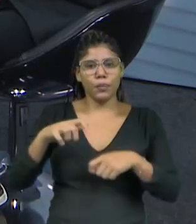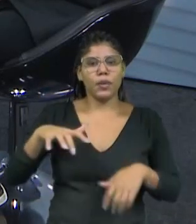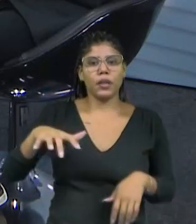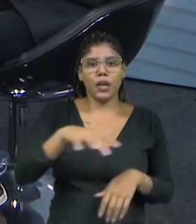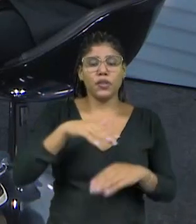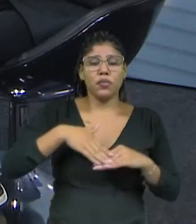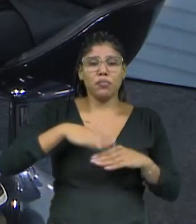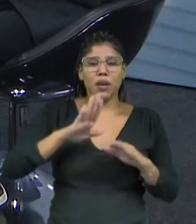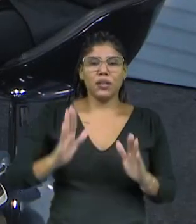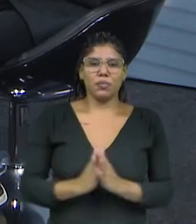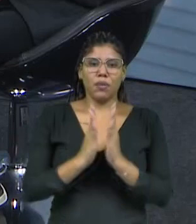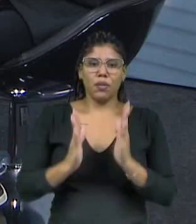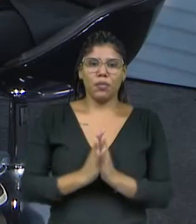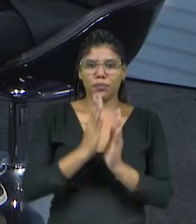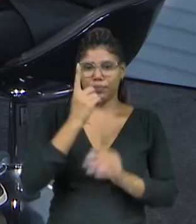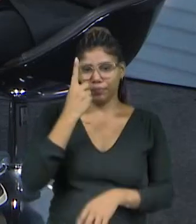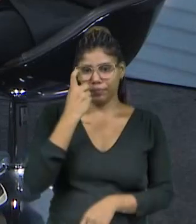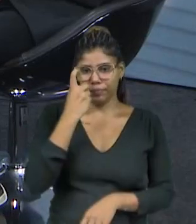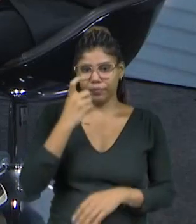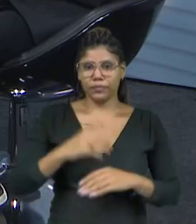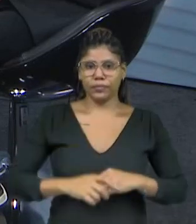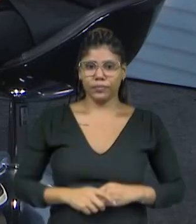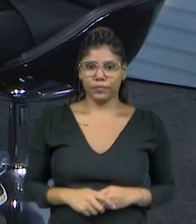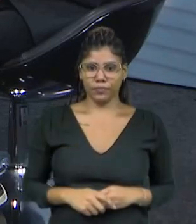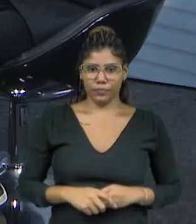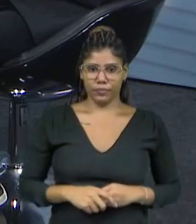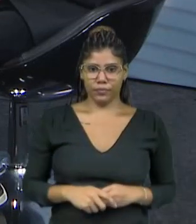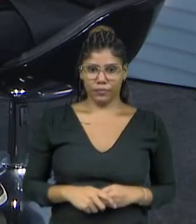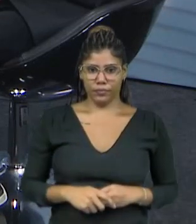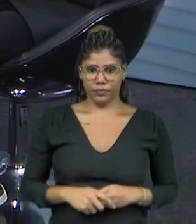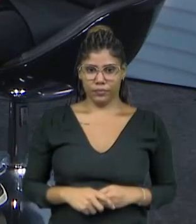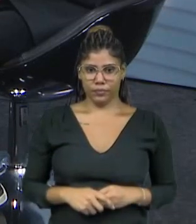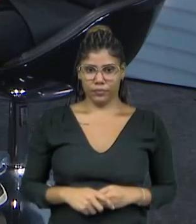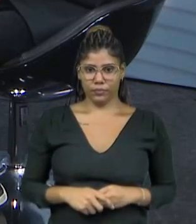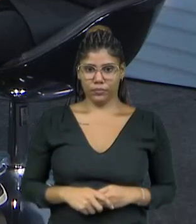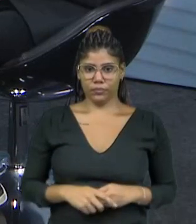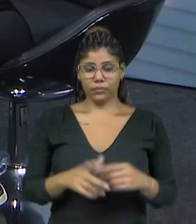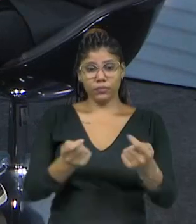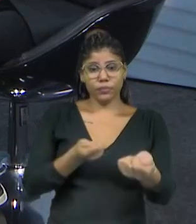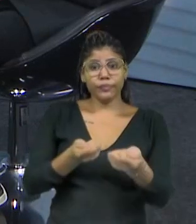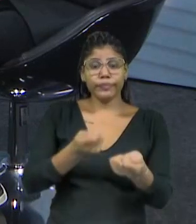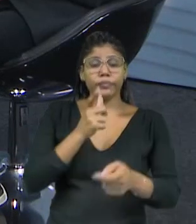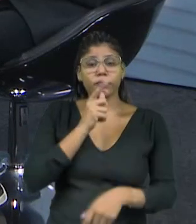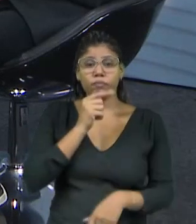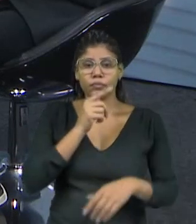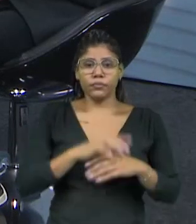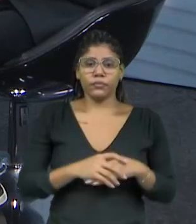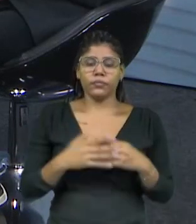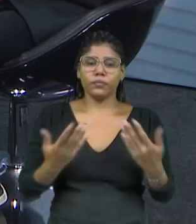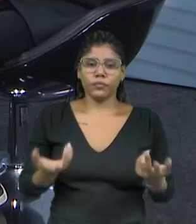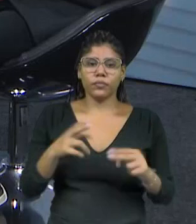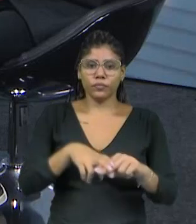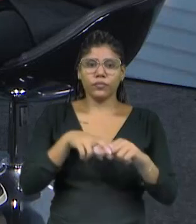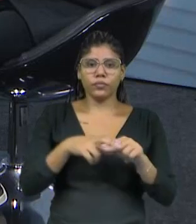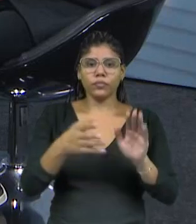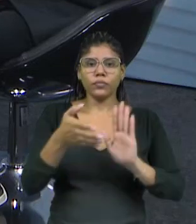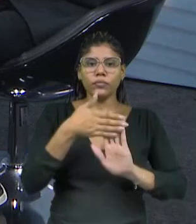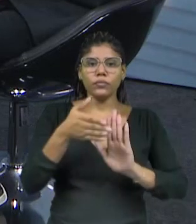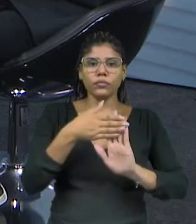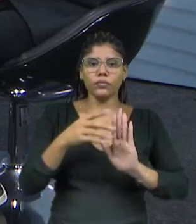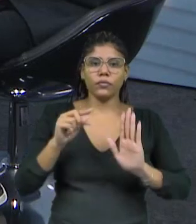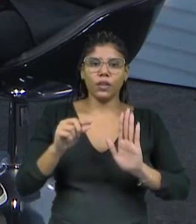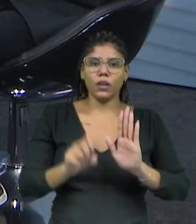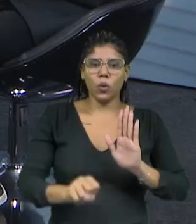mais pobre na Espanha do que o Ceará é, e com menos água. Então, com base nisso, ele propôs ali